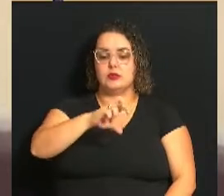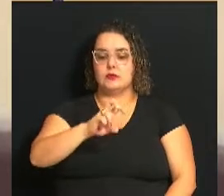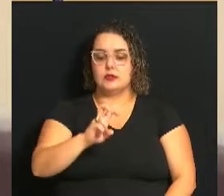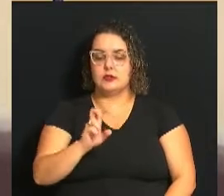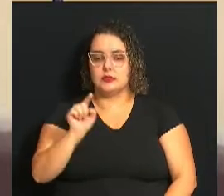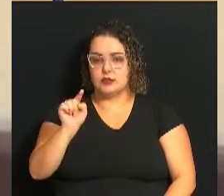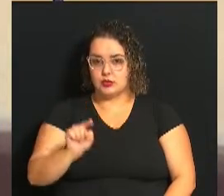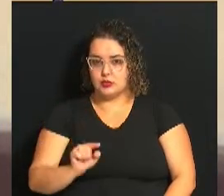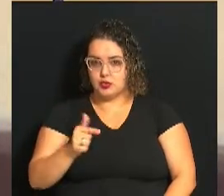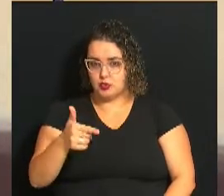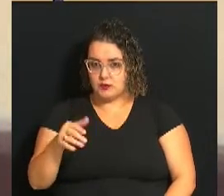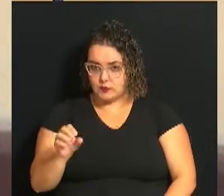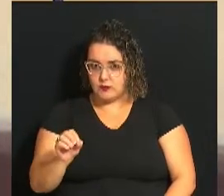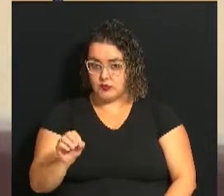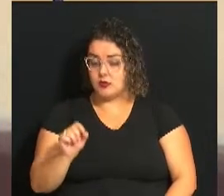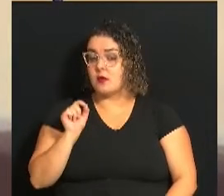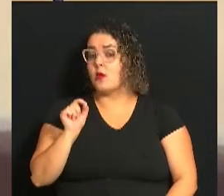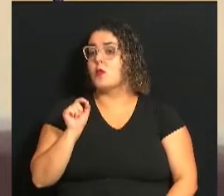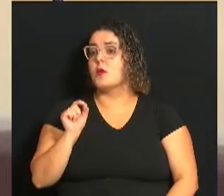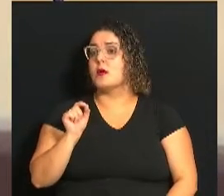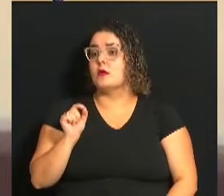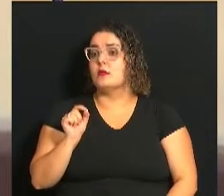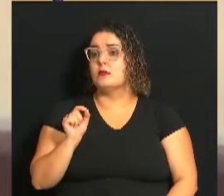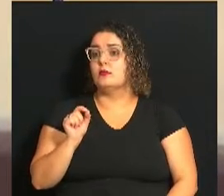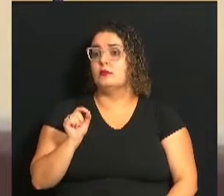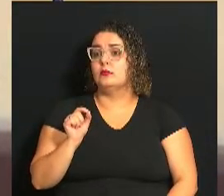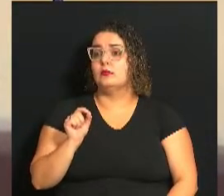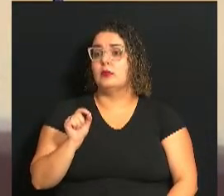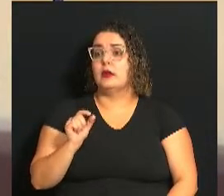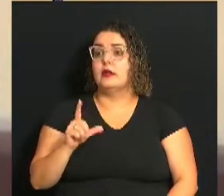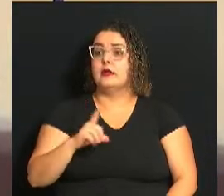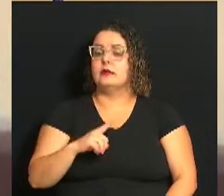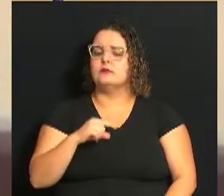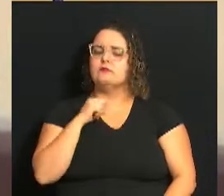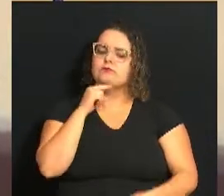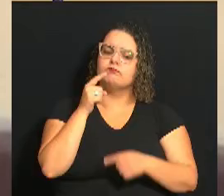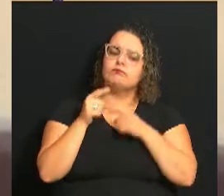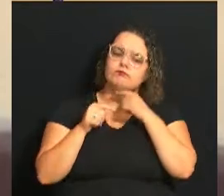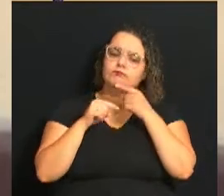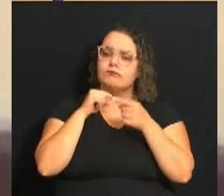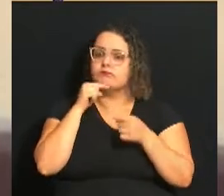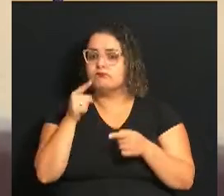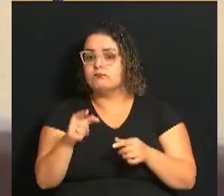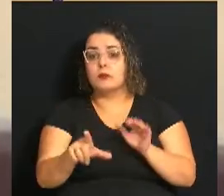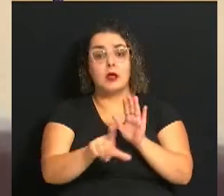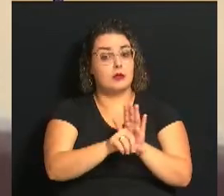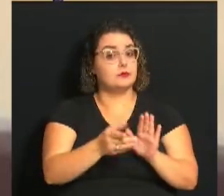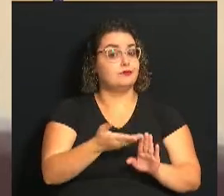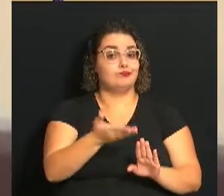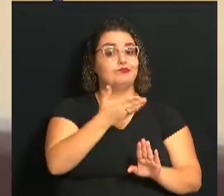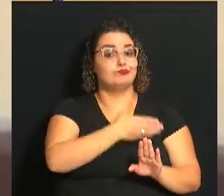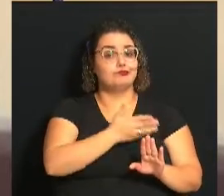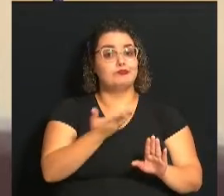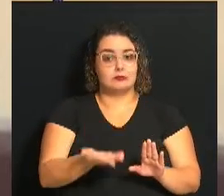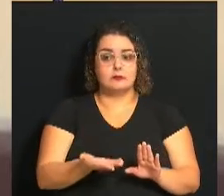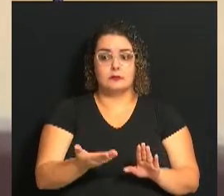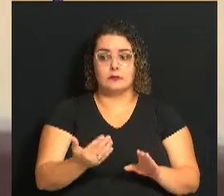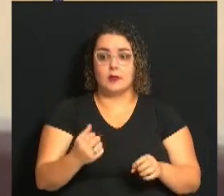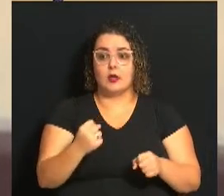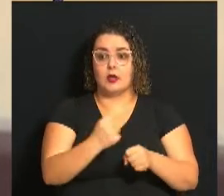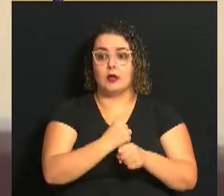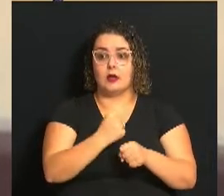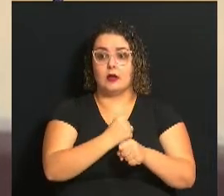que ela deixou uma lacuna referente a legislações anteriores que estavam vinculadas à construção ali do